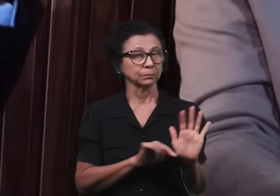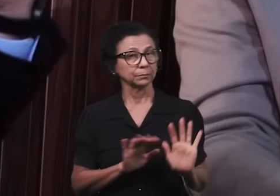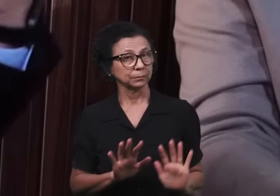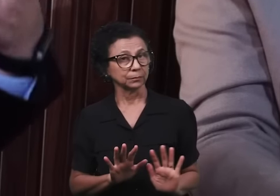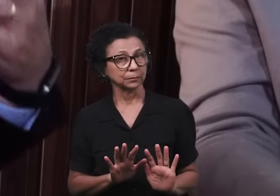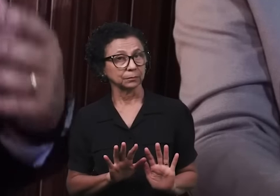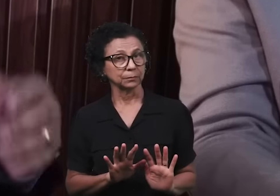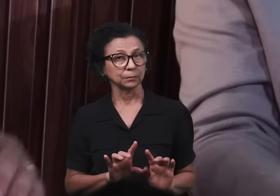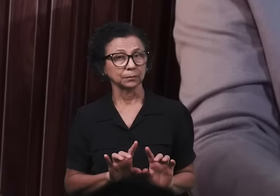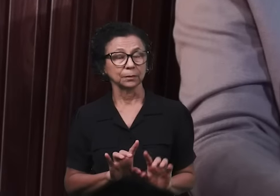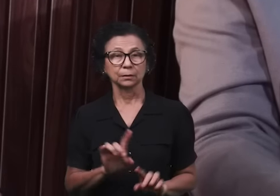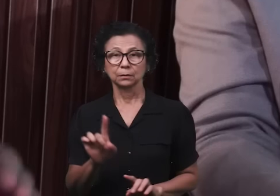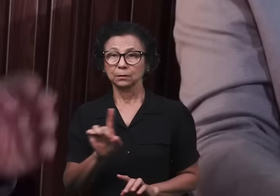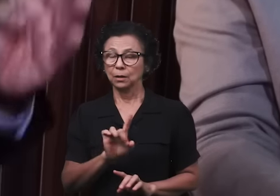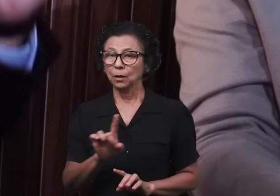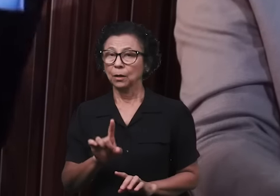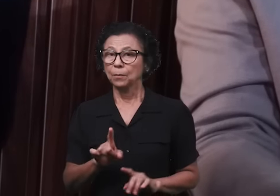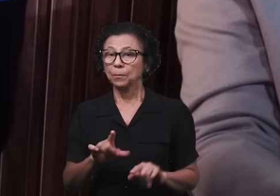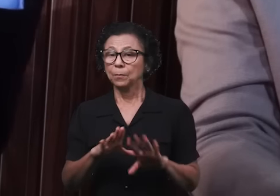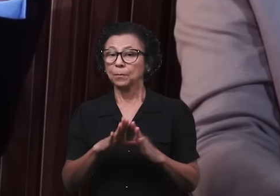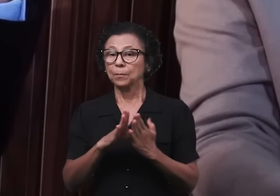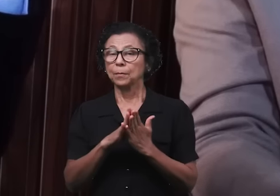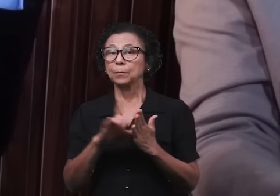Não, segundo a palavra de Deus,